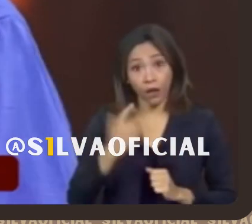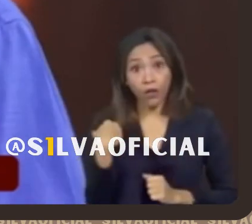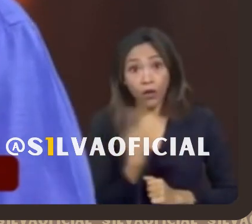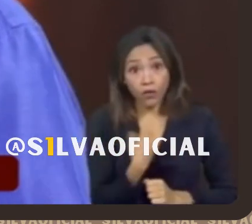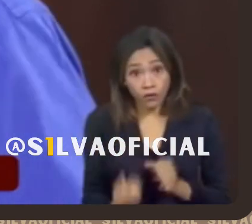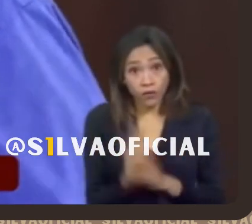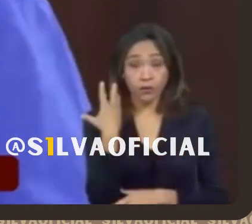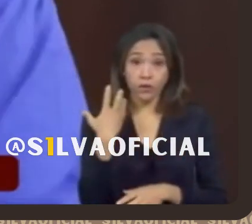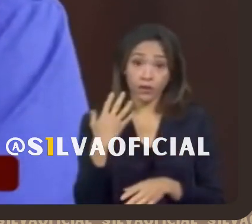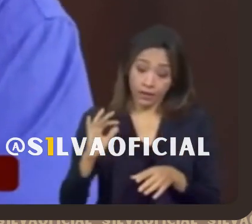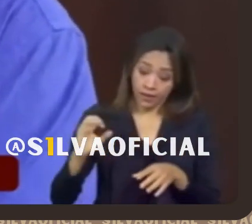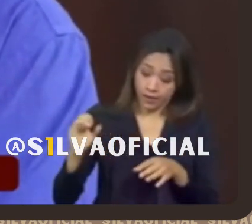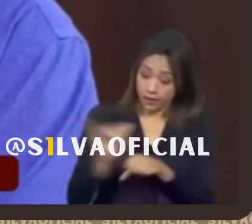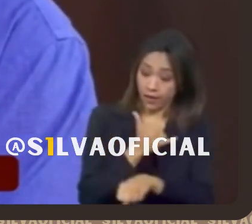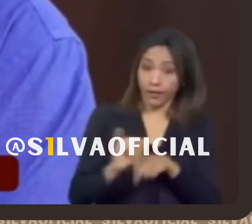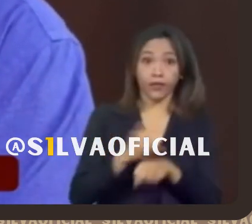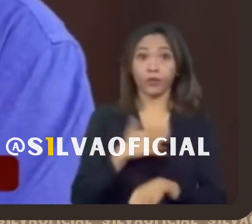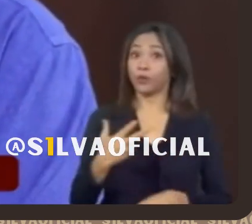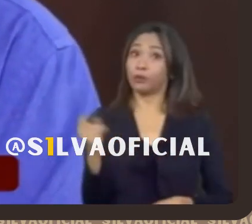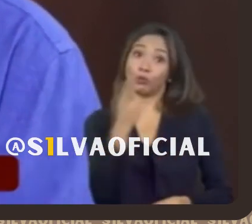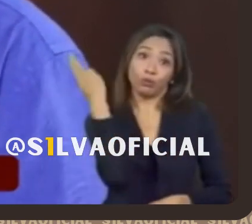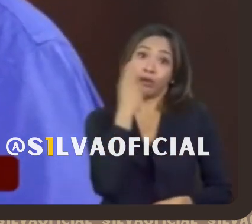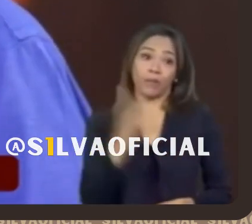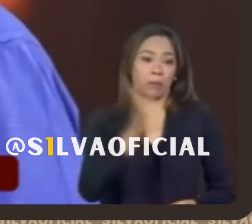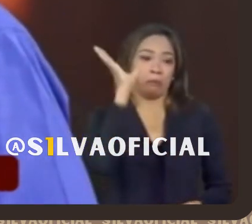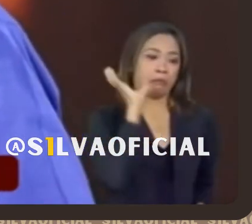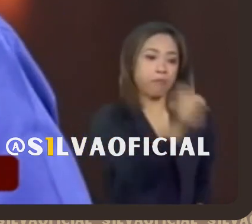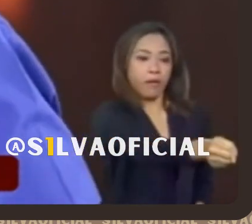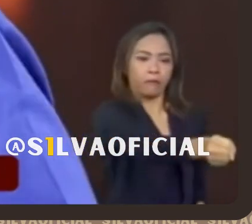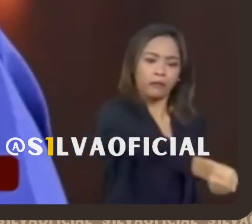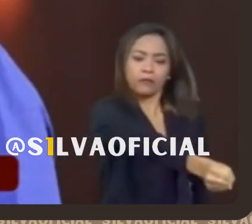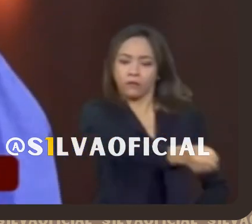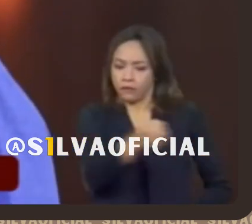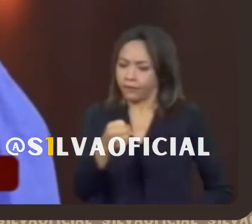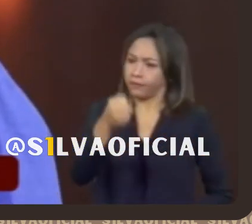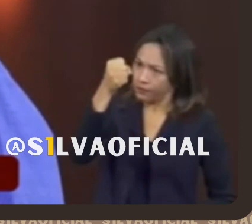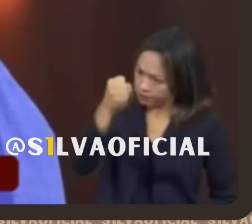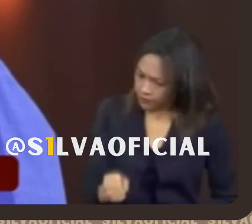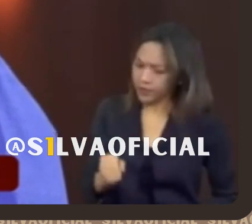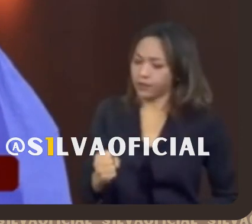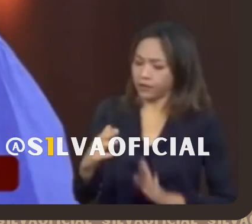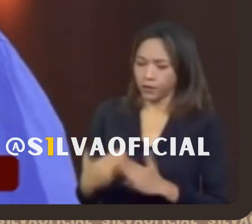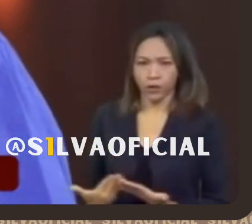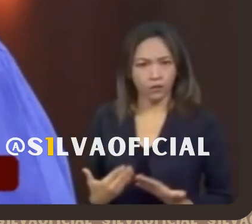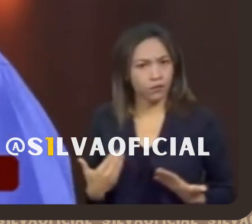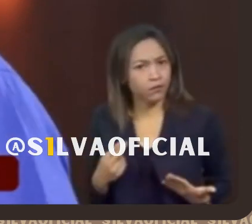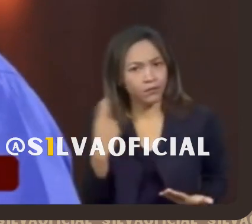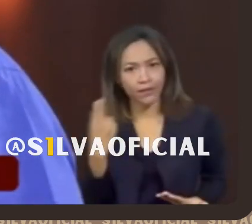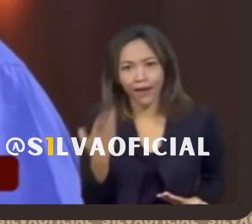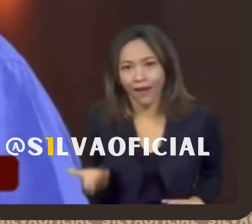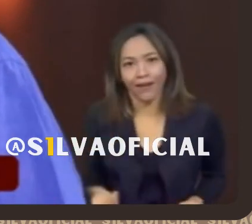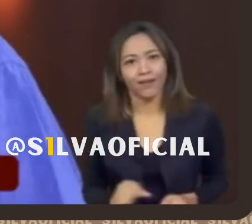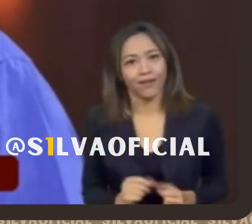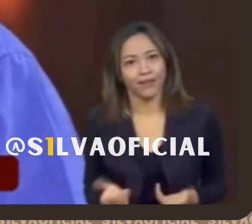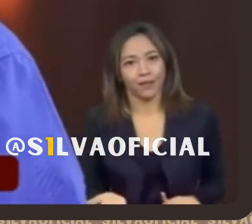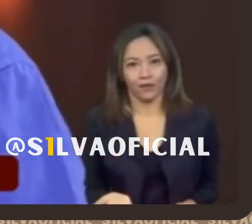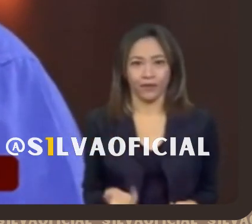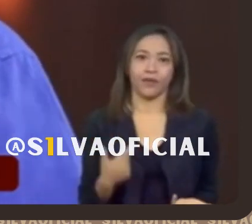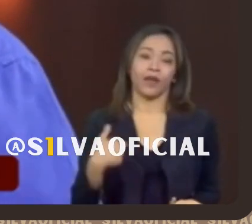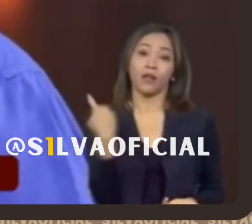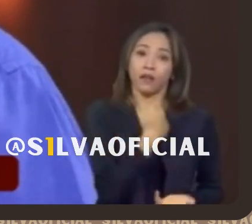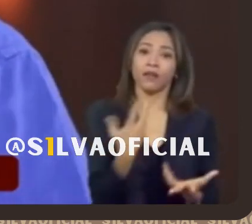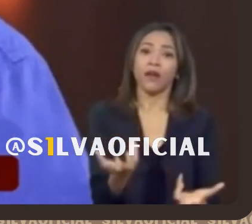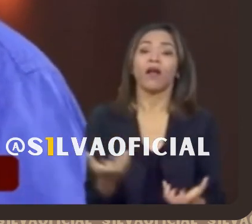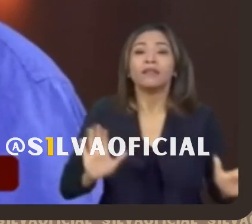podemos é pegar você e levar diretamente na escola nós só vamos criar incentivo para que você saiba que nós